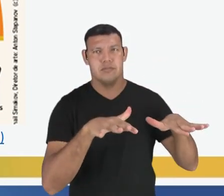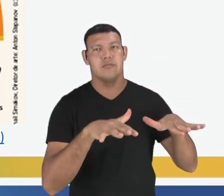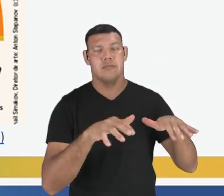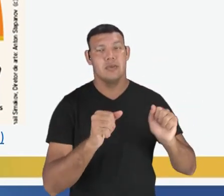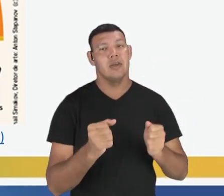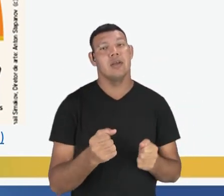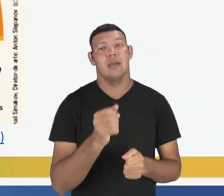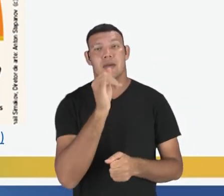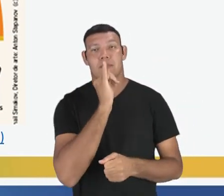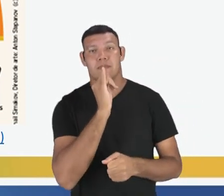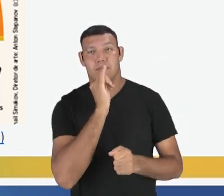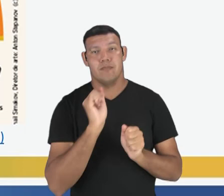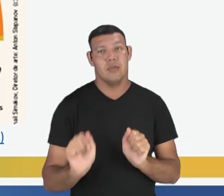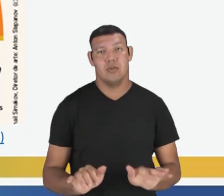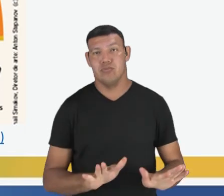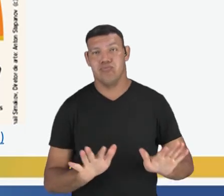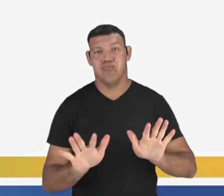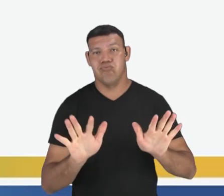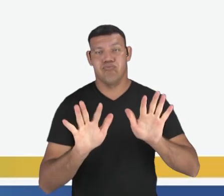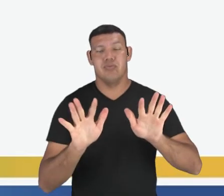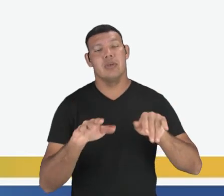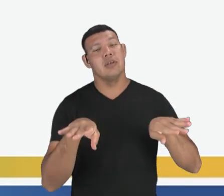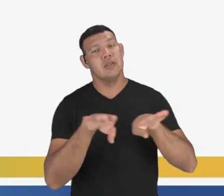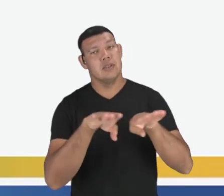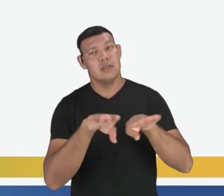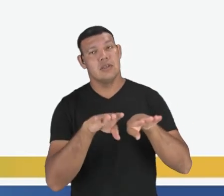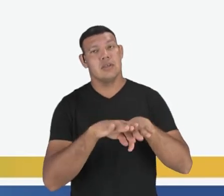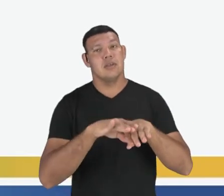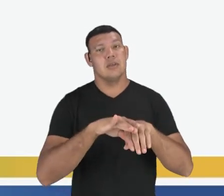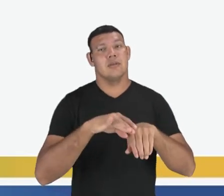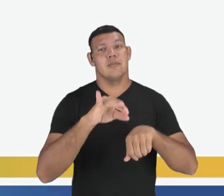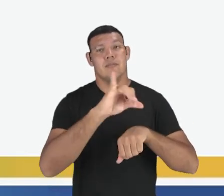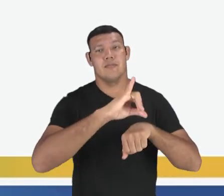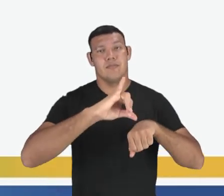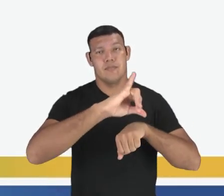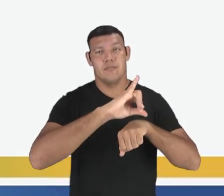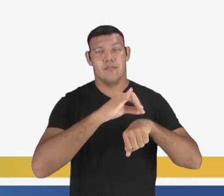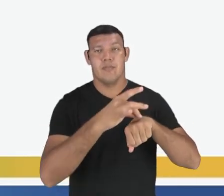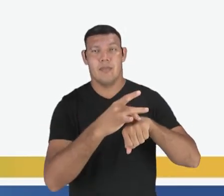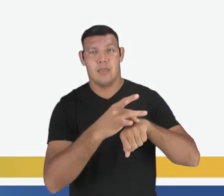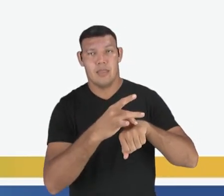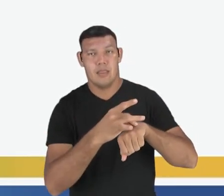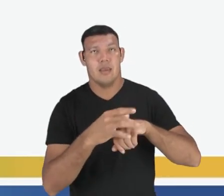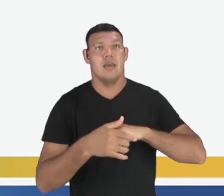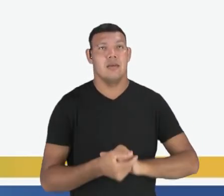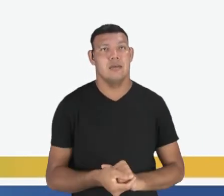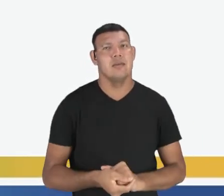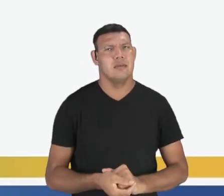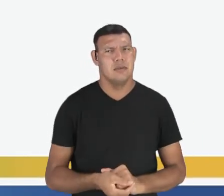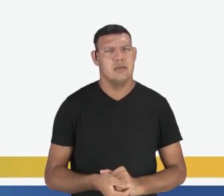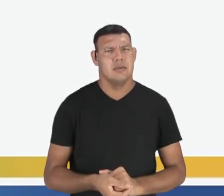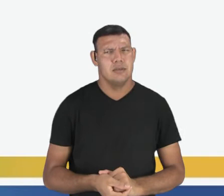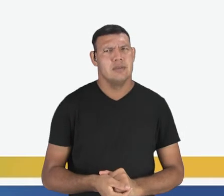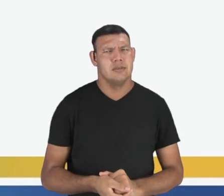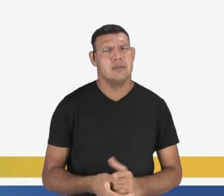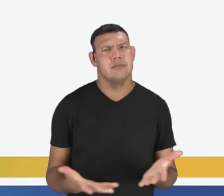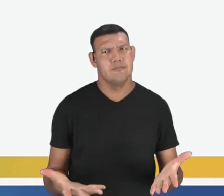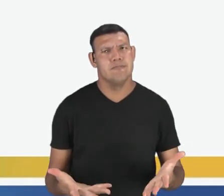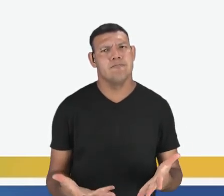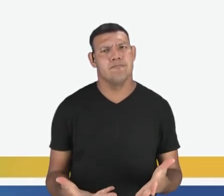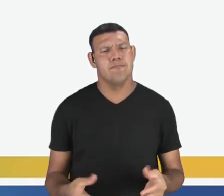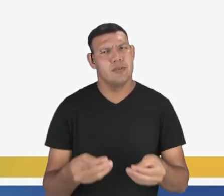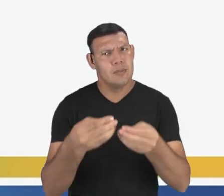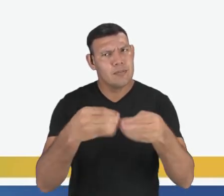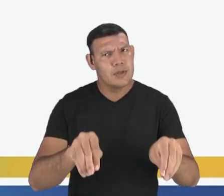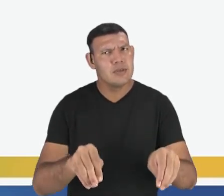natural e também para o petróleo e o carvão mineral. E aí eles ameaçam a hegemonia dos Estados Unidos?